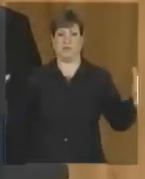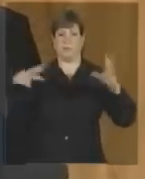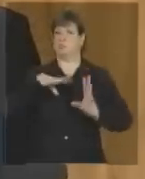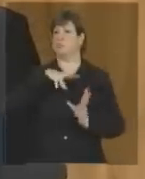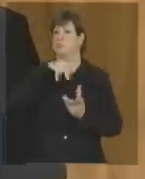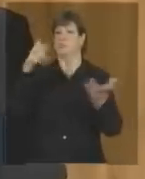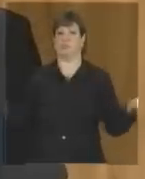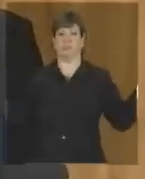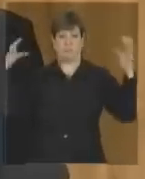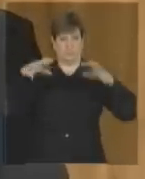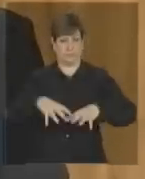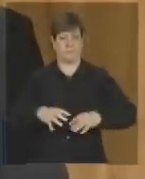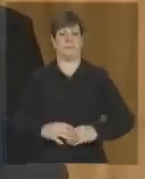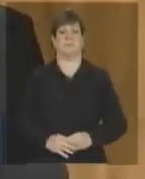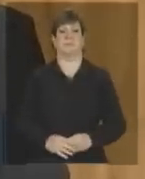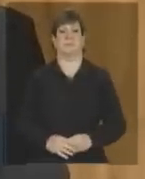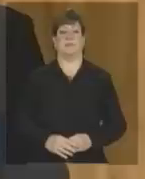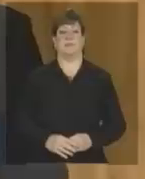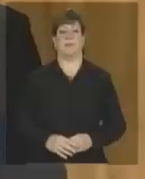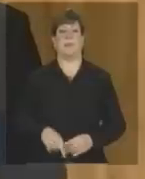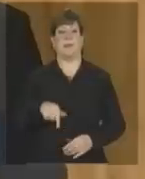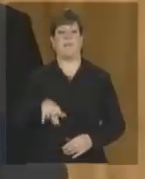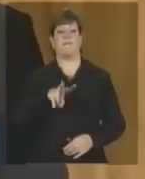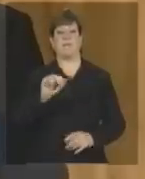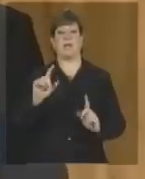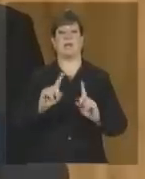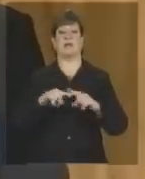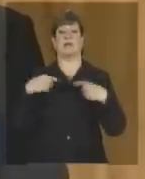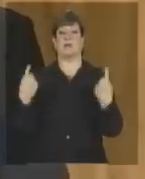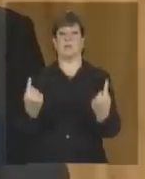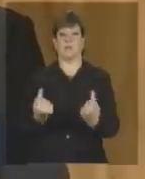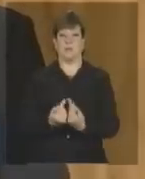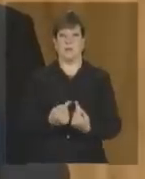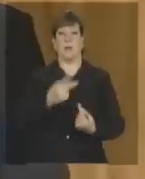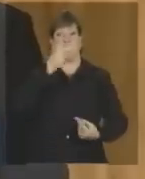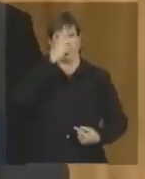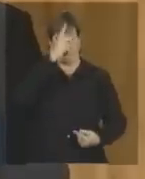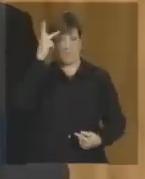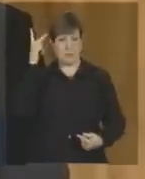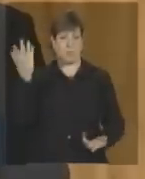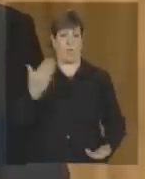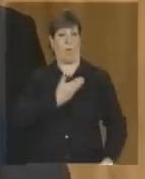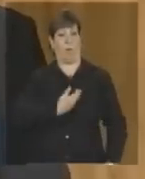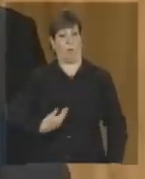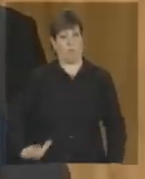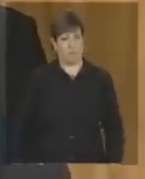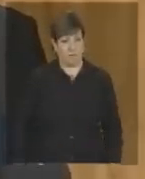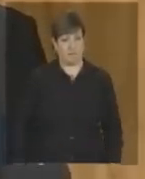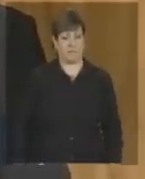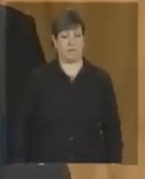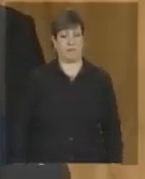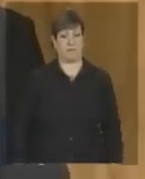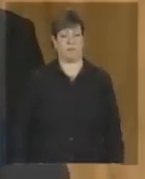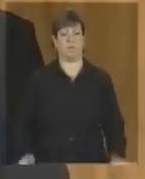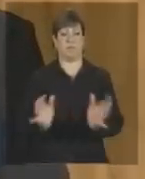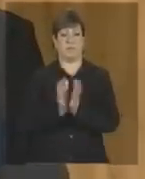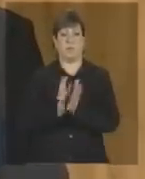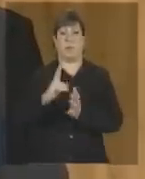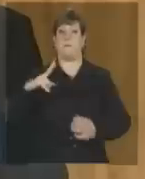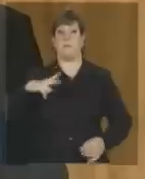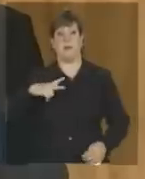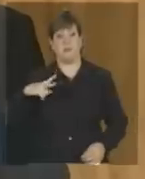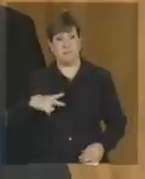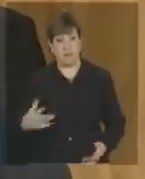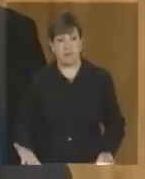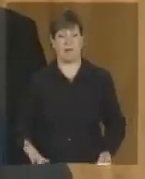mundo, e isso que vai reunir pessoas de governos, do setor privado,